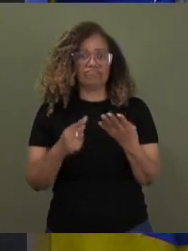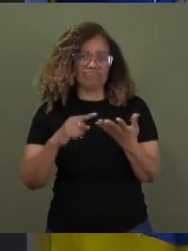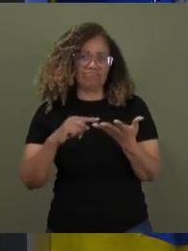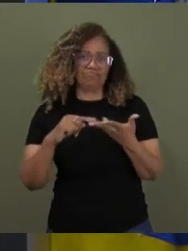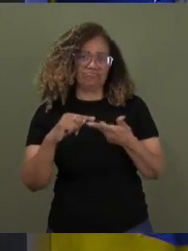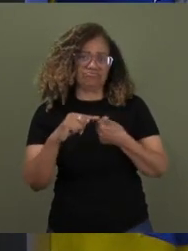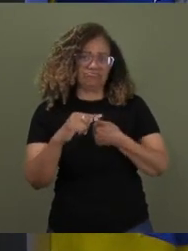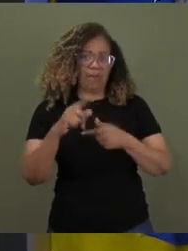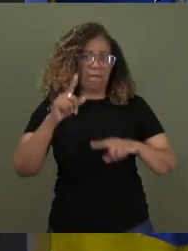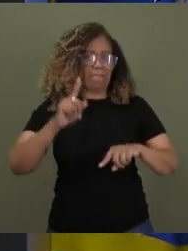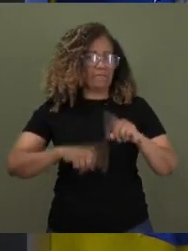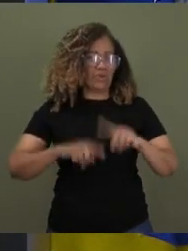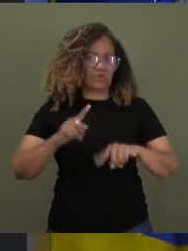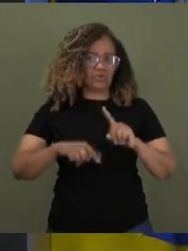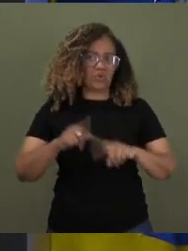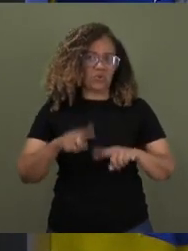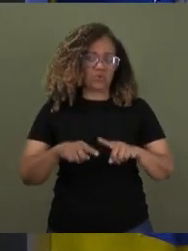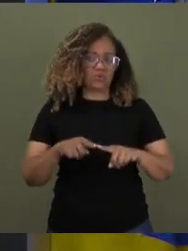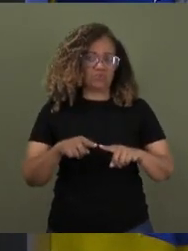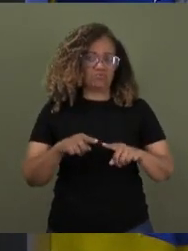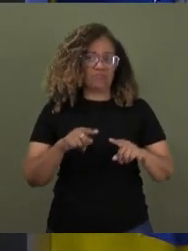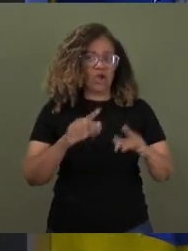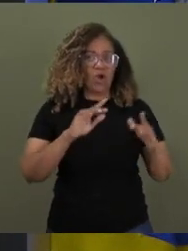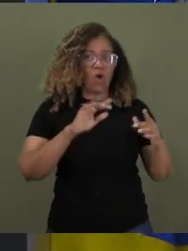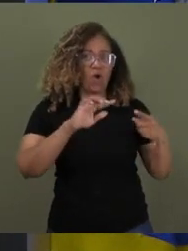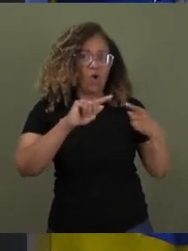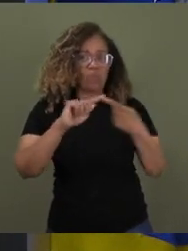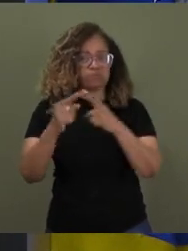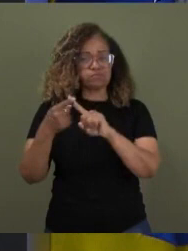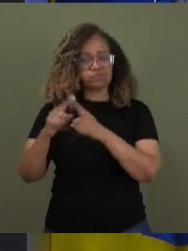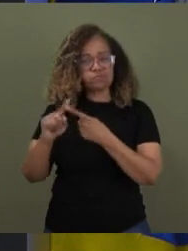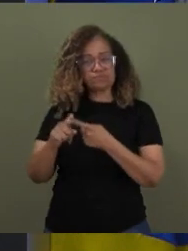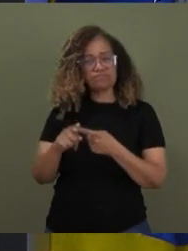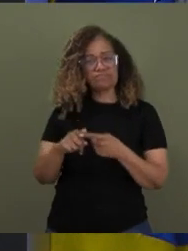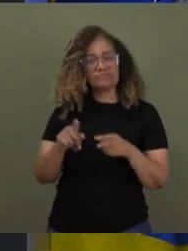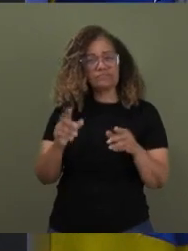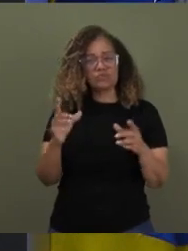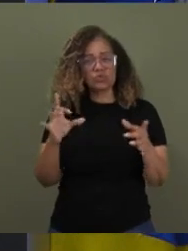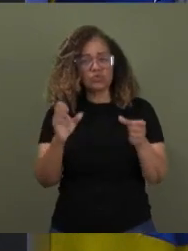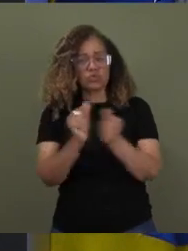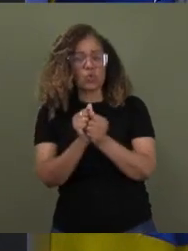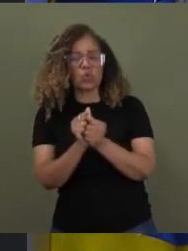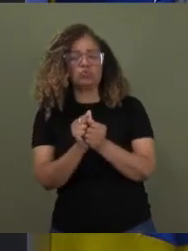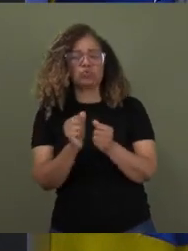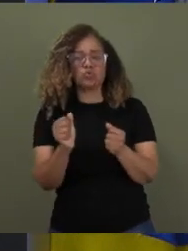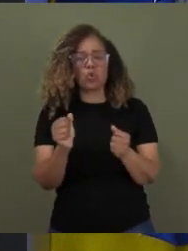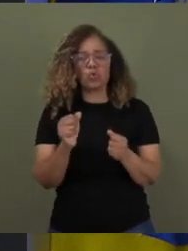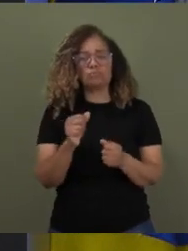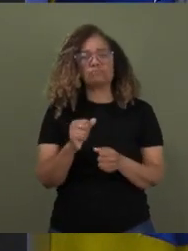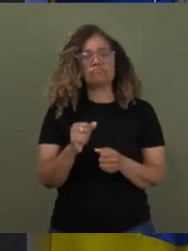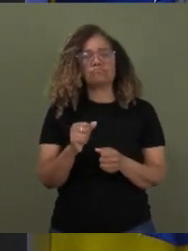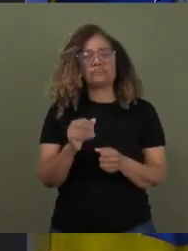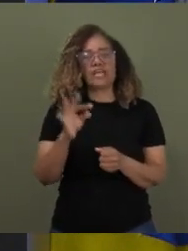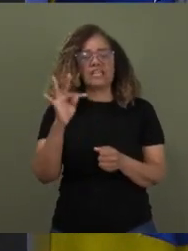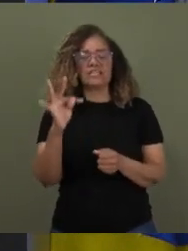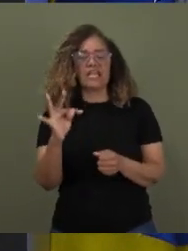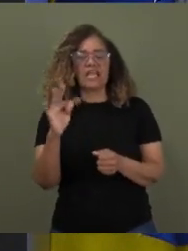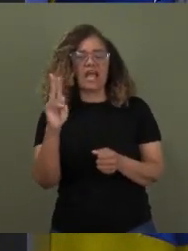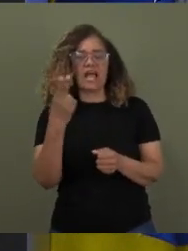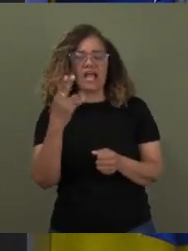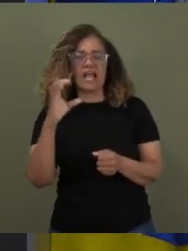medicamentos, né? Que é uma combinação de THC com canabidiol, que eu só posso chamar que é um